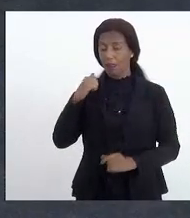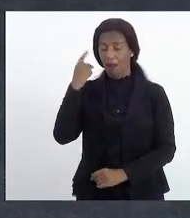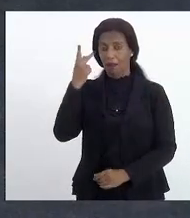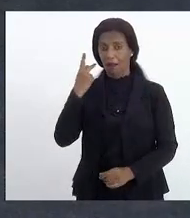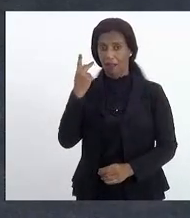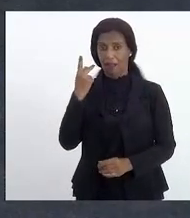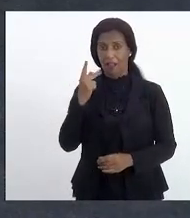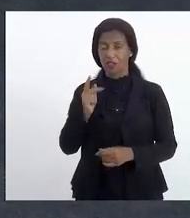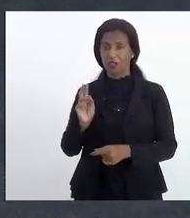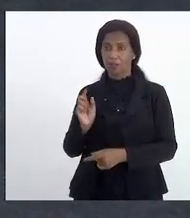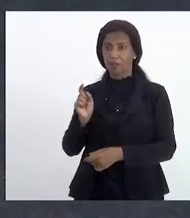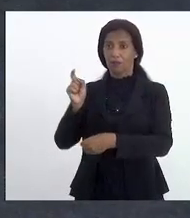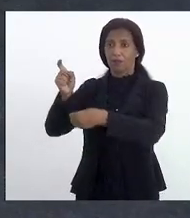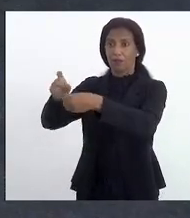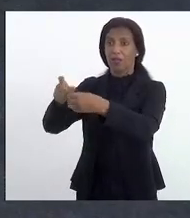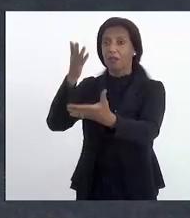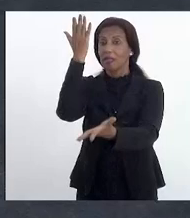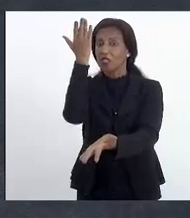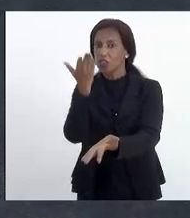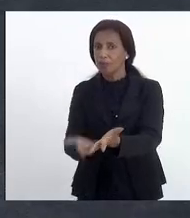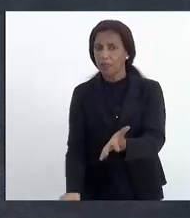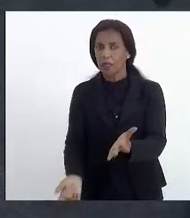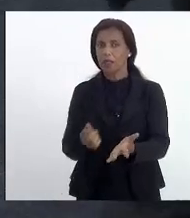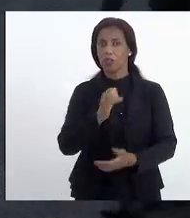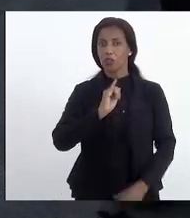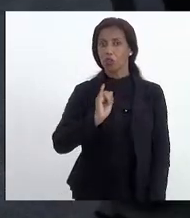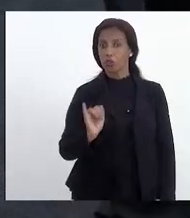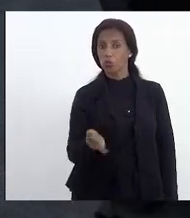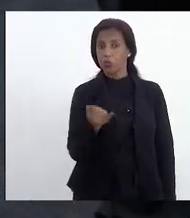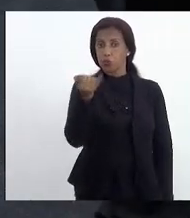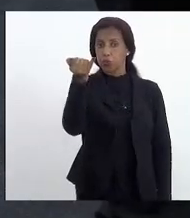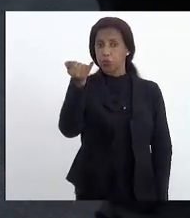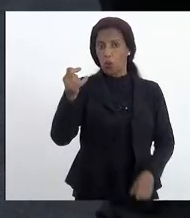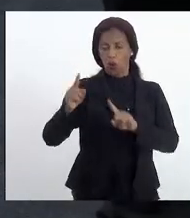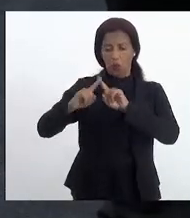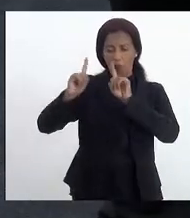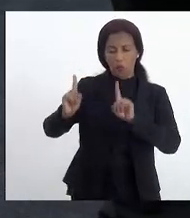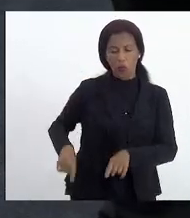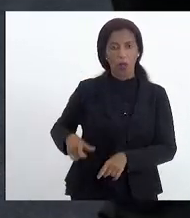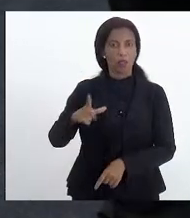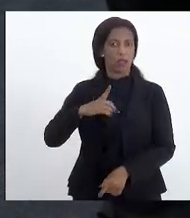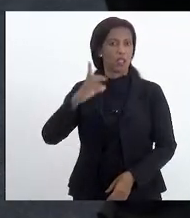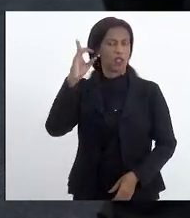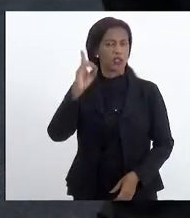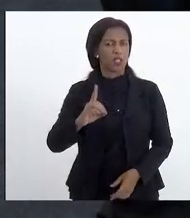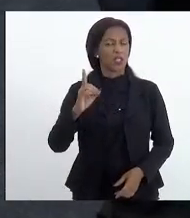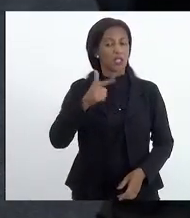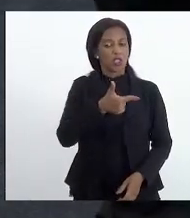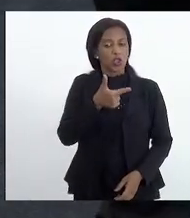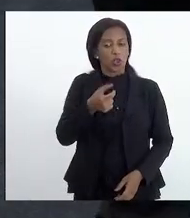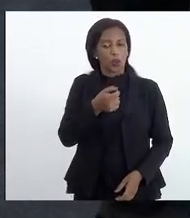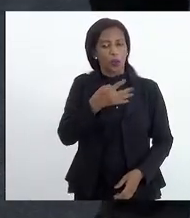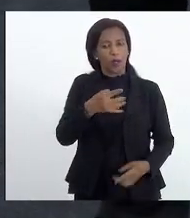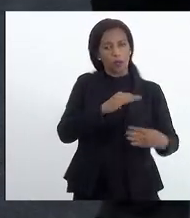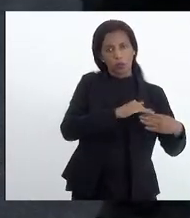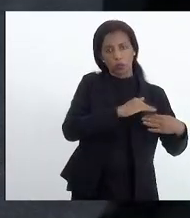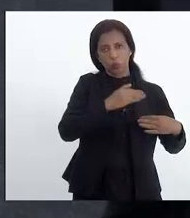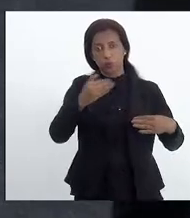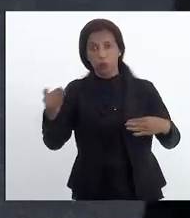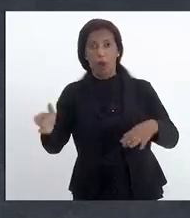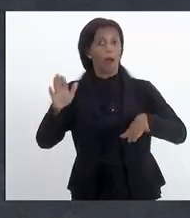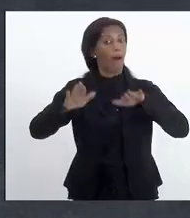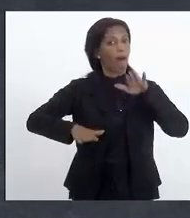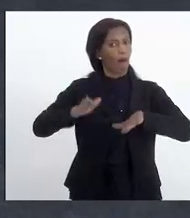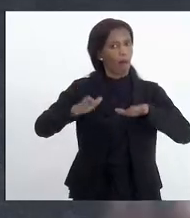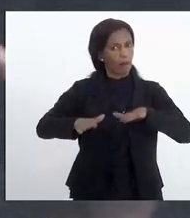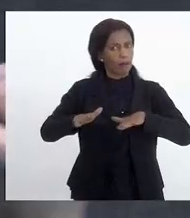a recomposição das perdas inflacionárias que os servidores vêm acumulando desde 2014. Portanto, ainda que em parte,